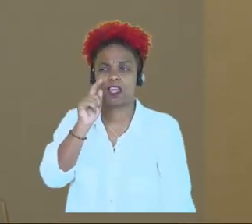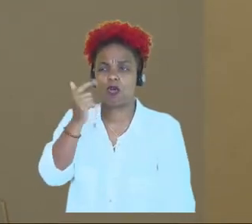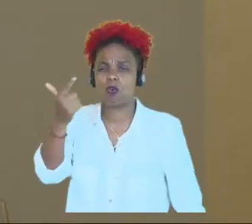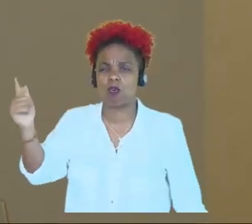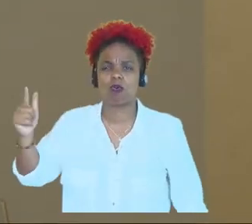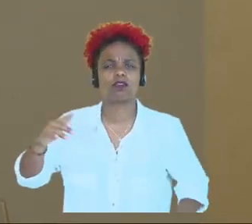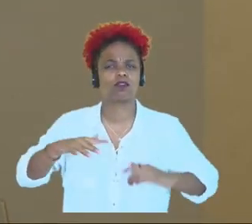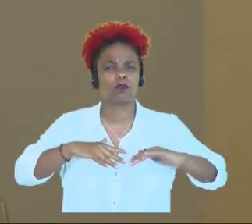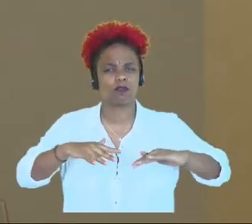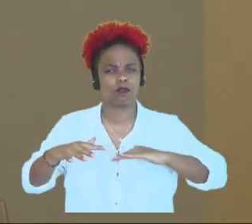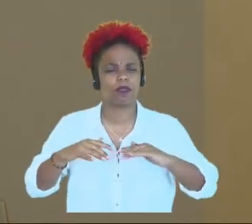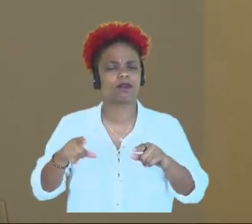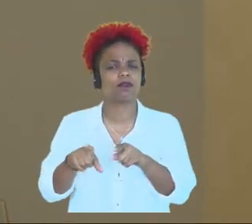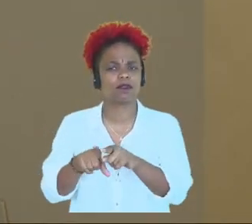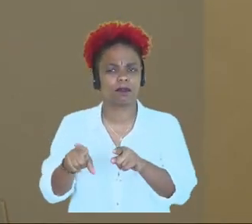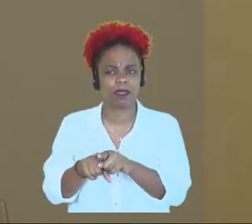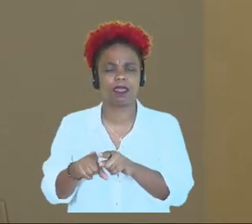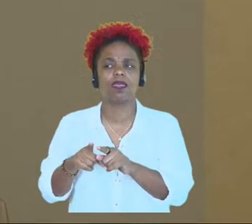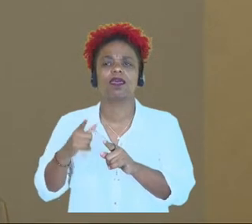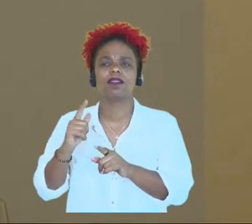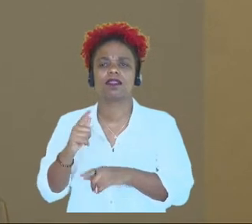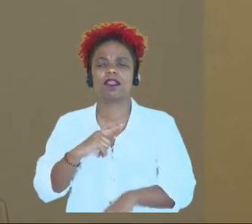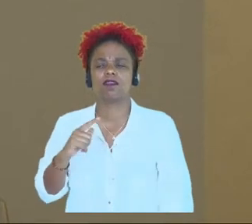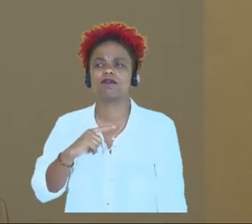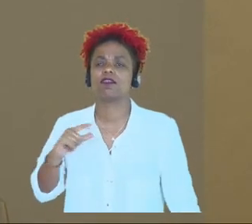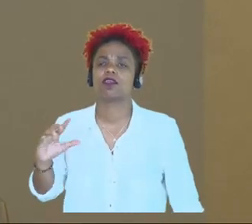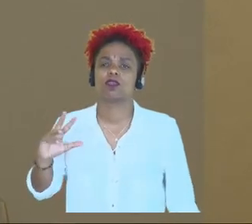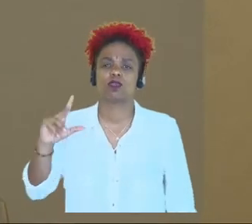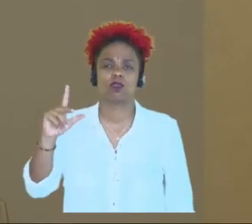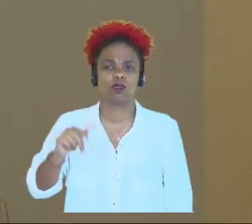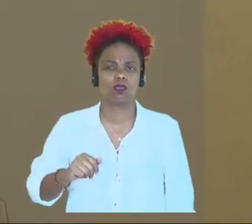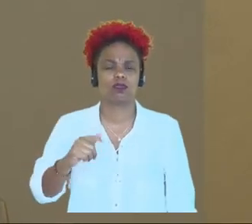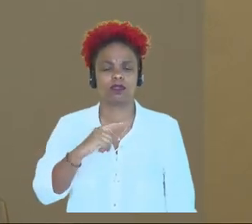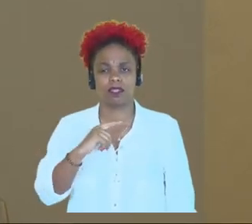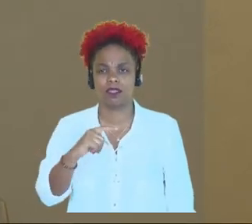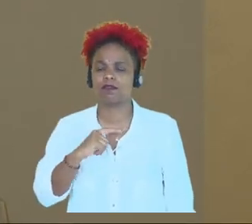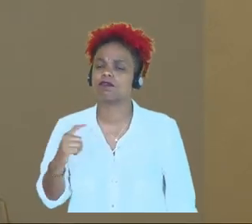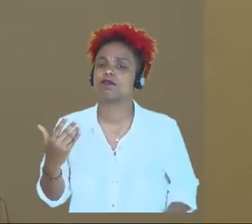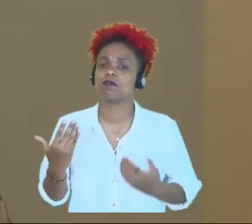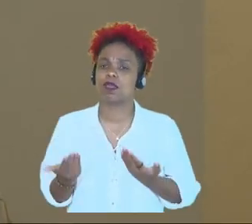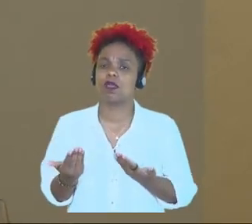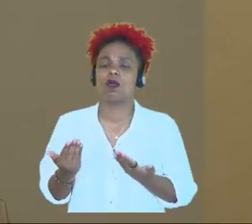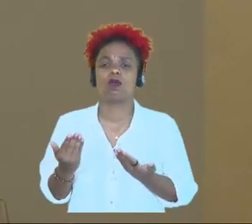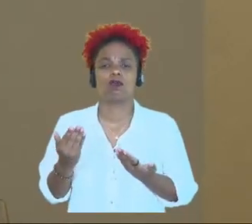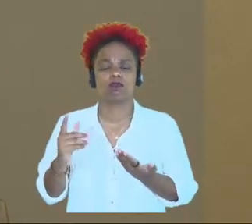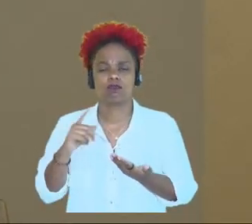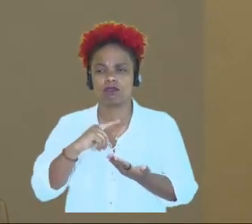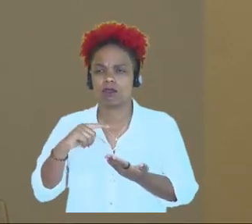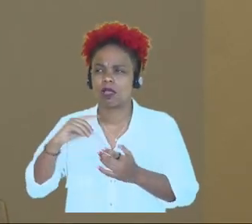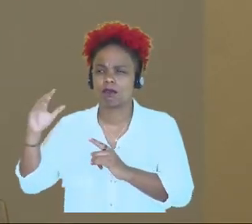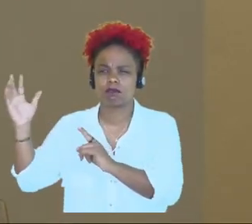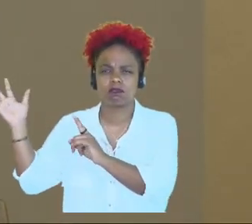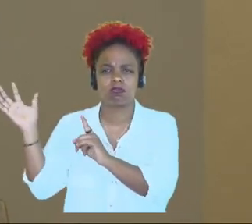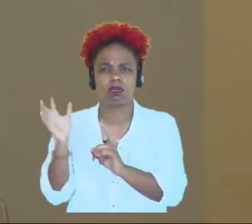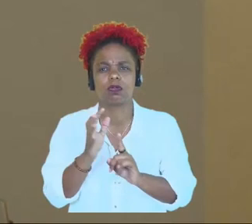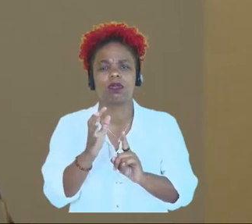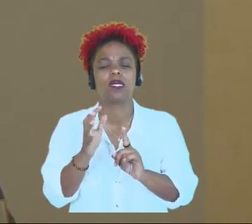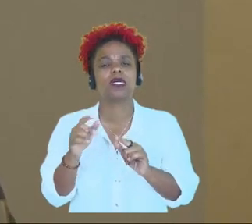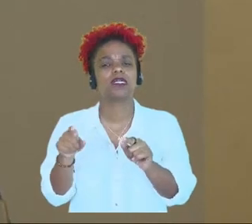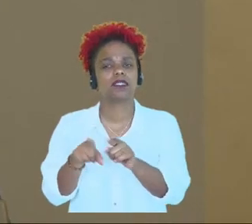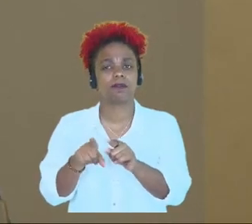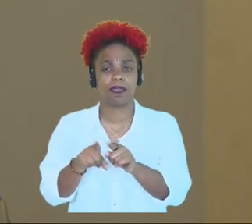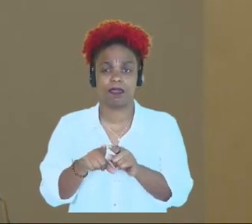vai importar para o Brasil uma gramática, um tom e uma